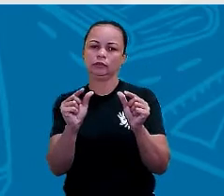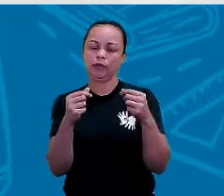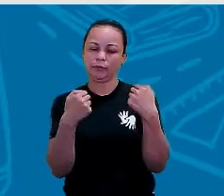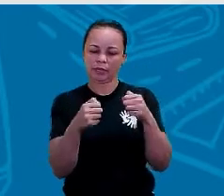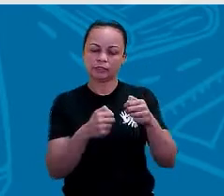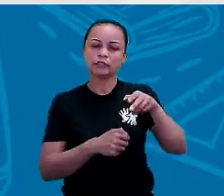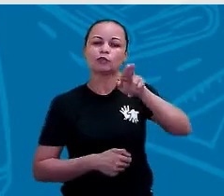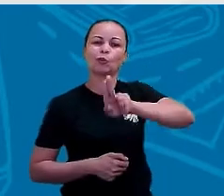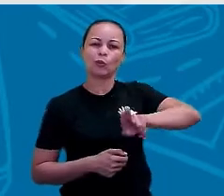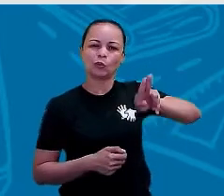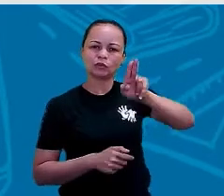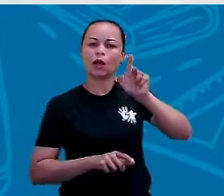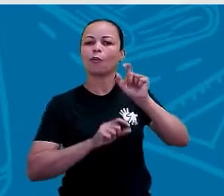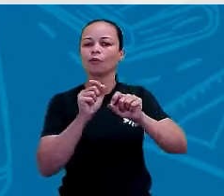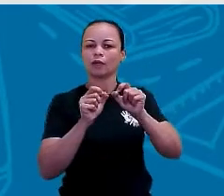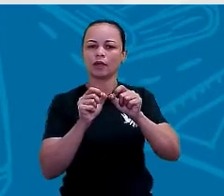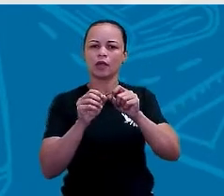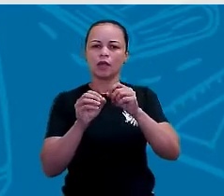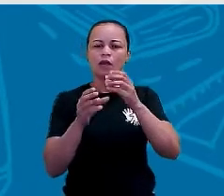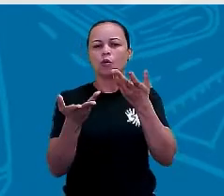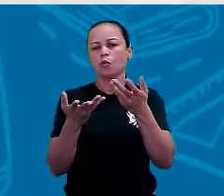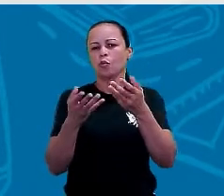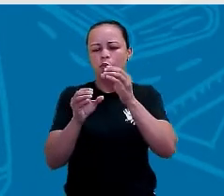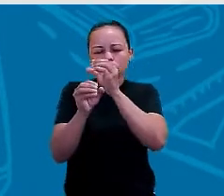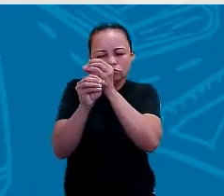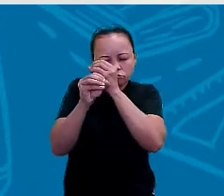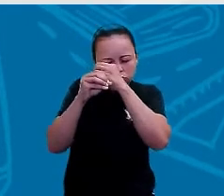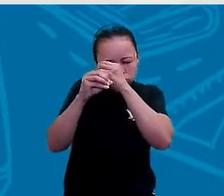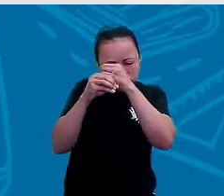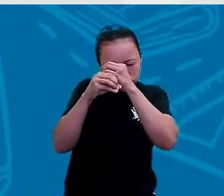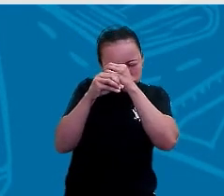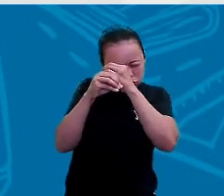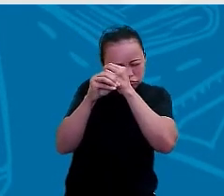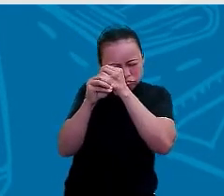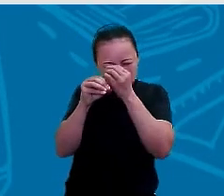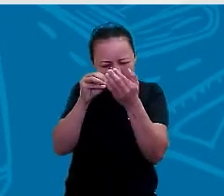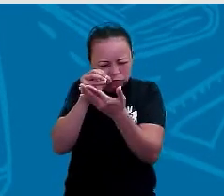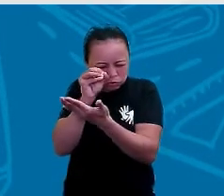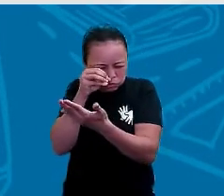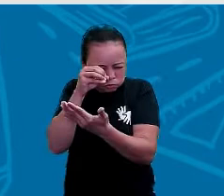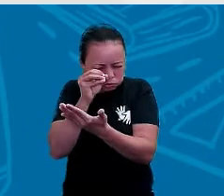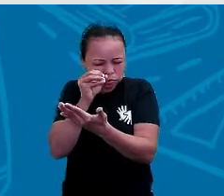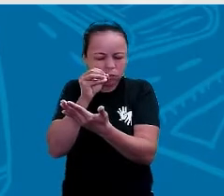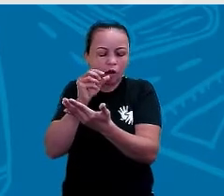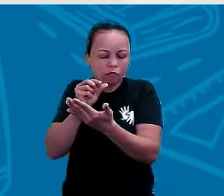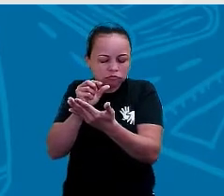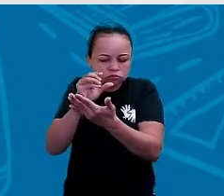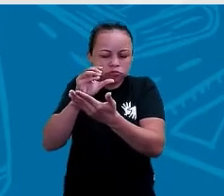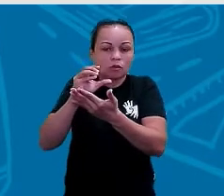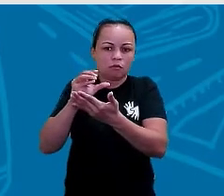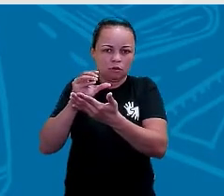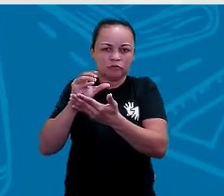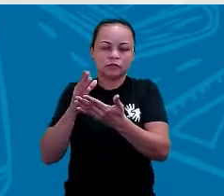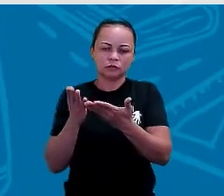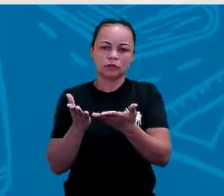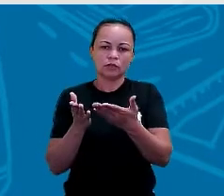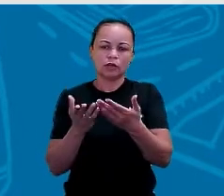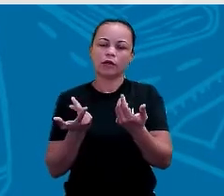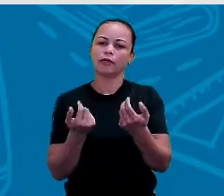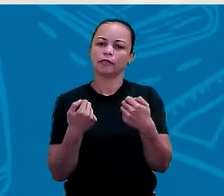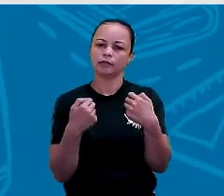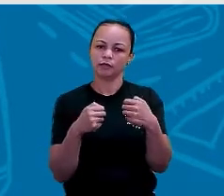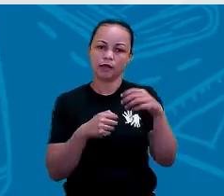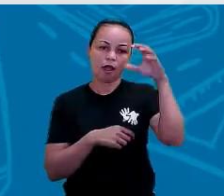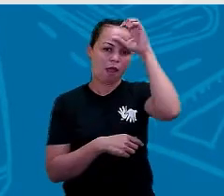de equipamentos como o microscópio para conseguir visualizá-los, tá certo? A gente aprendeu a respeito da